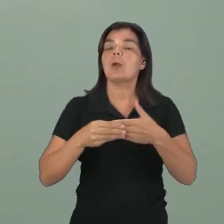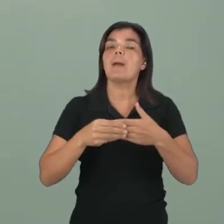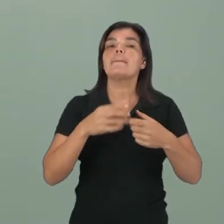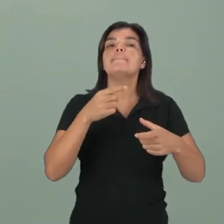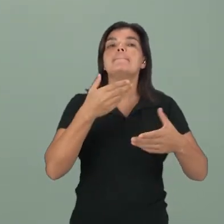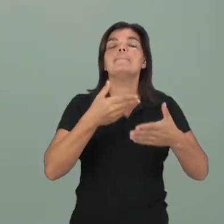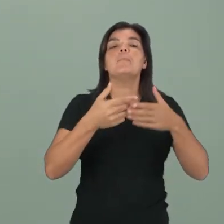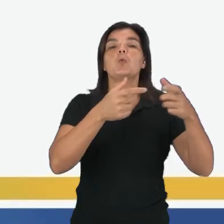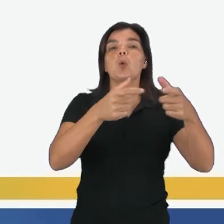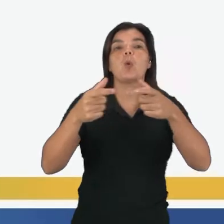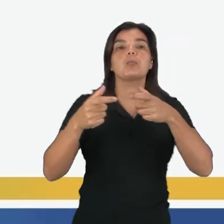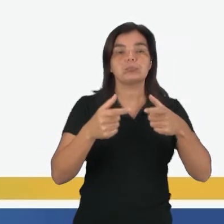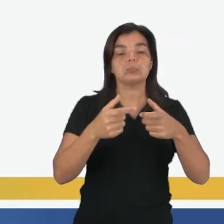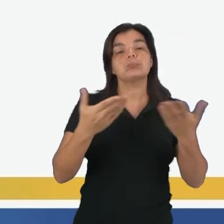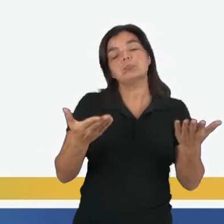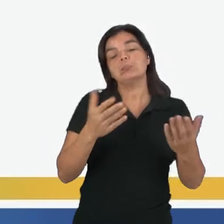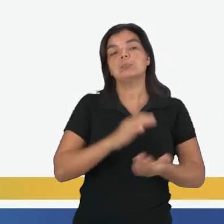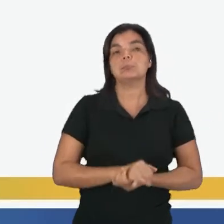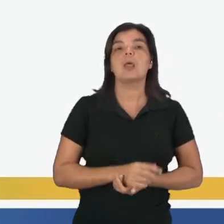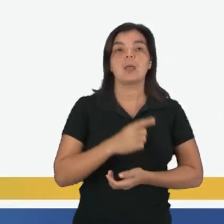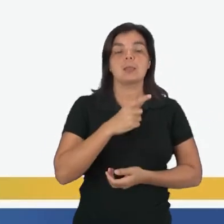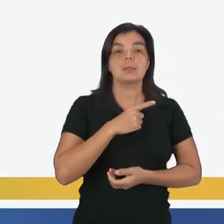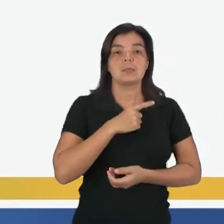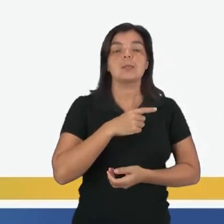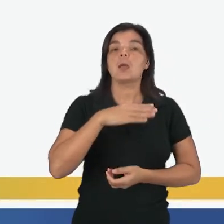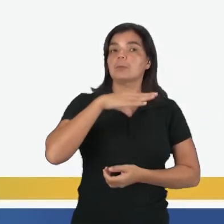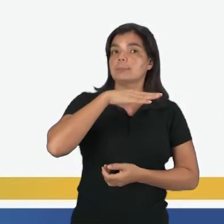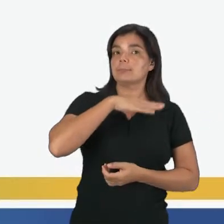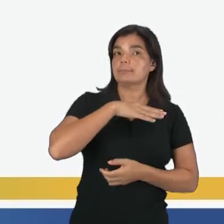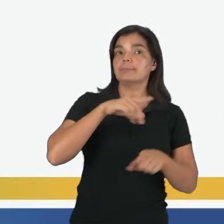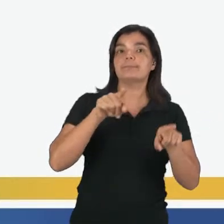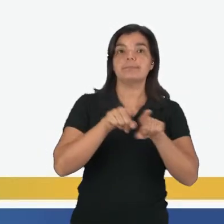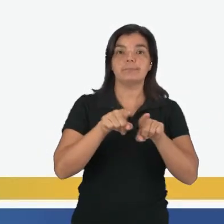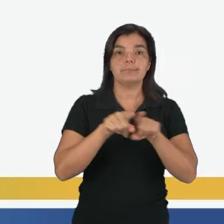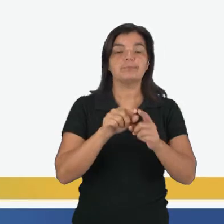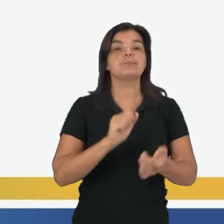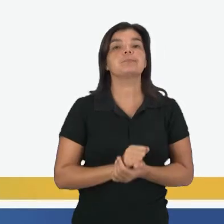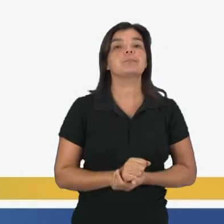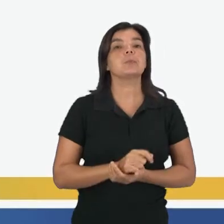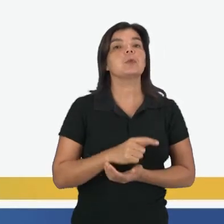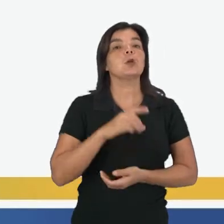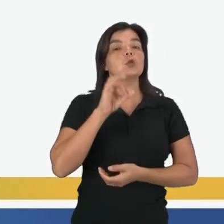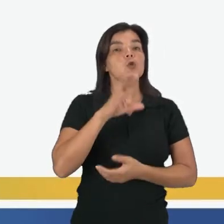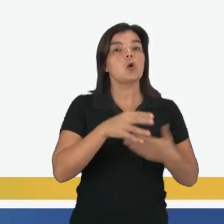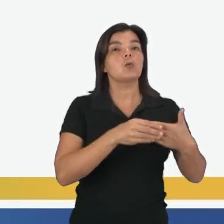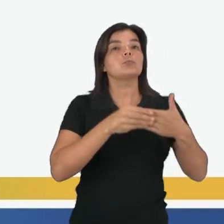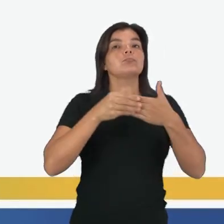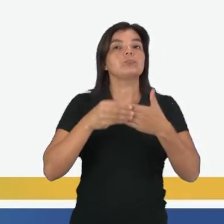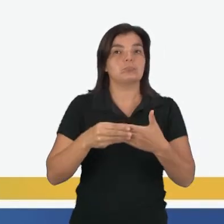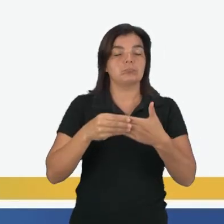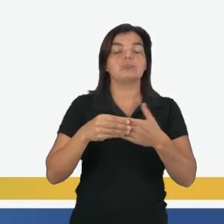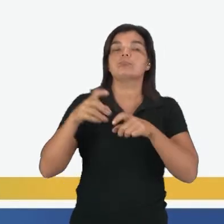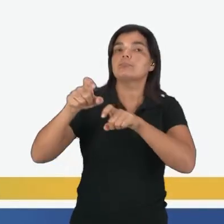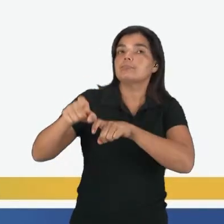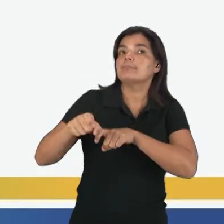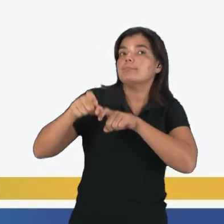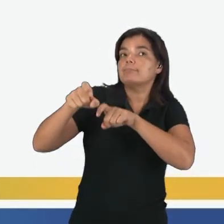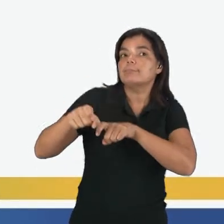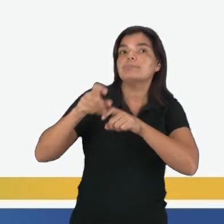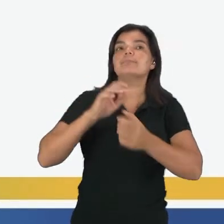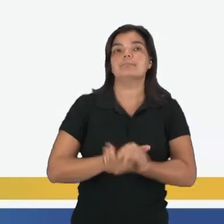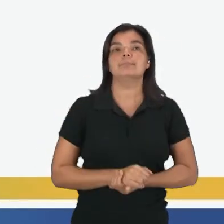você quiser. Inclusive algumas pessoas têm elas na cidade, tem um gerador desse na cidade e só leva para o campo